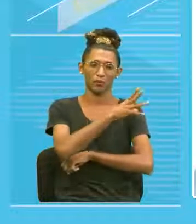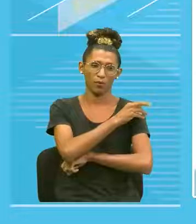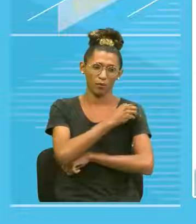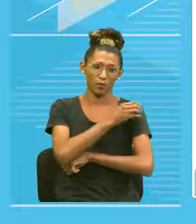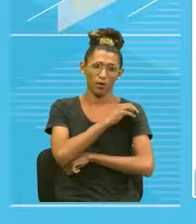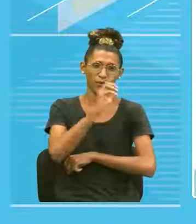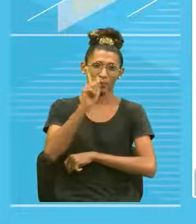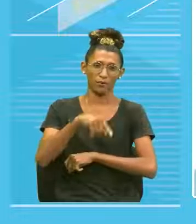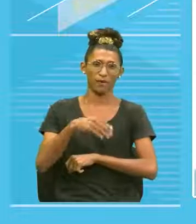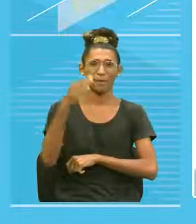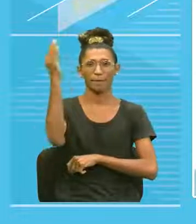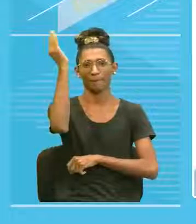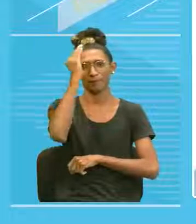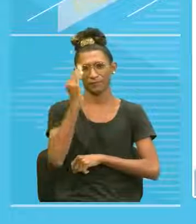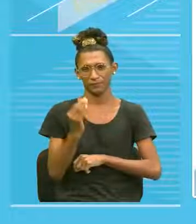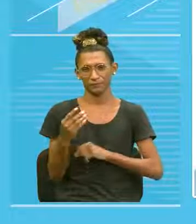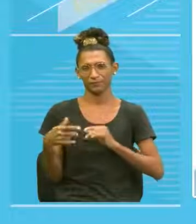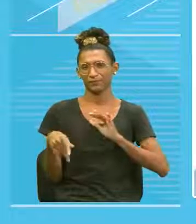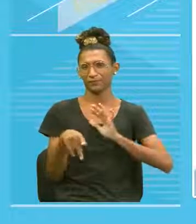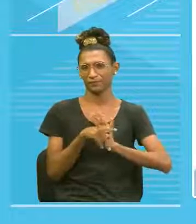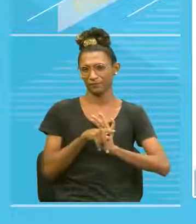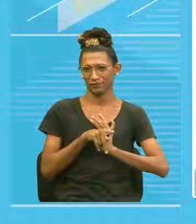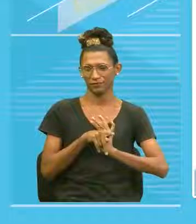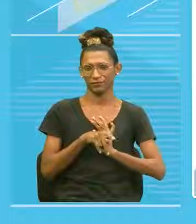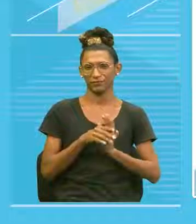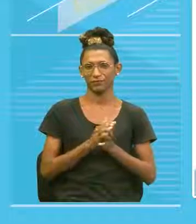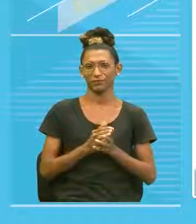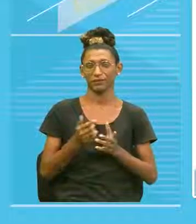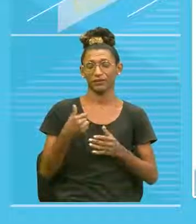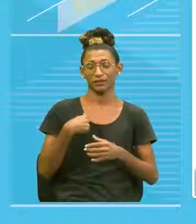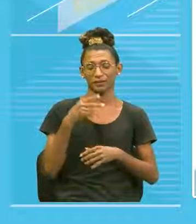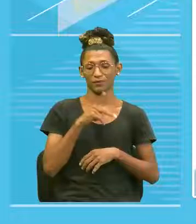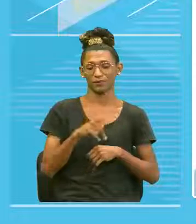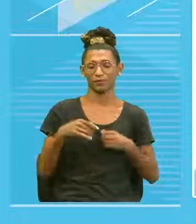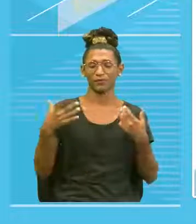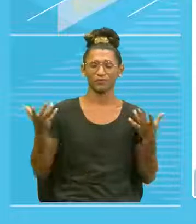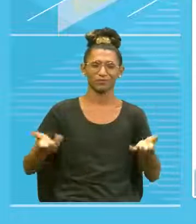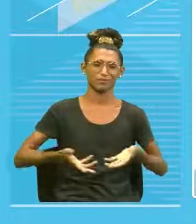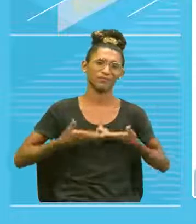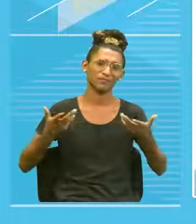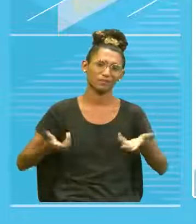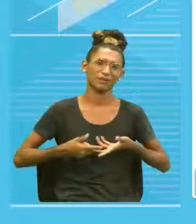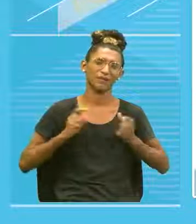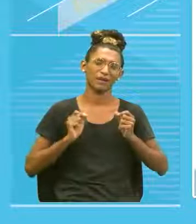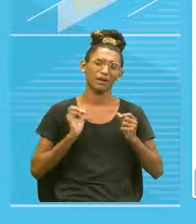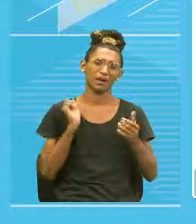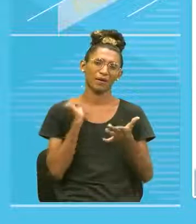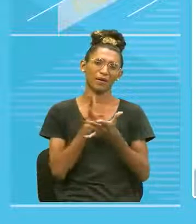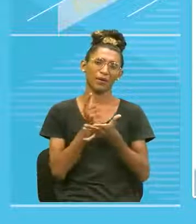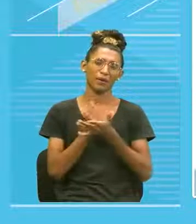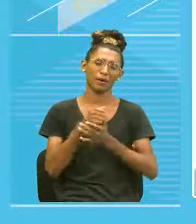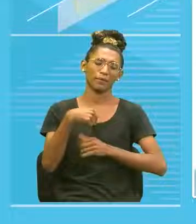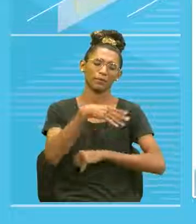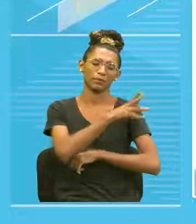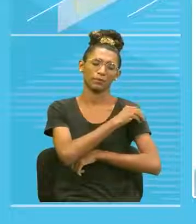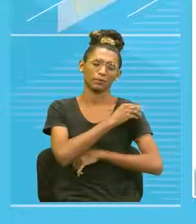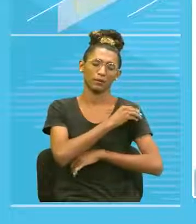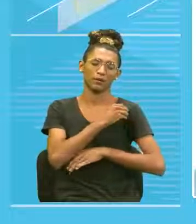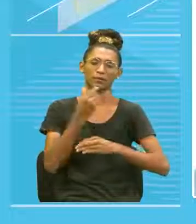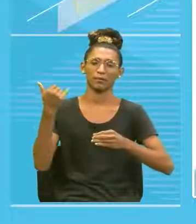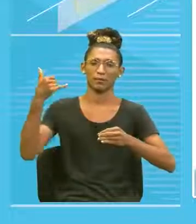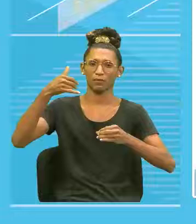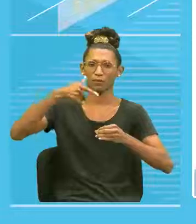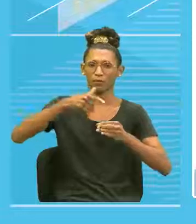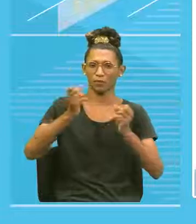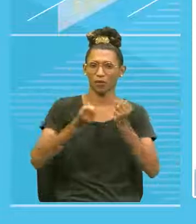combustível brasileiro isso me estimula consumir se nós passássemos